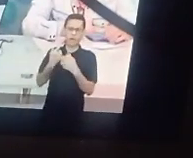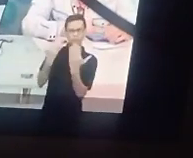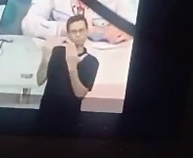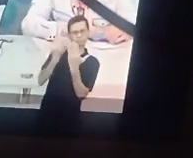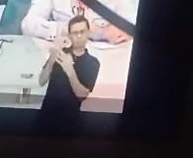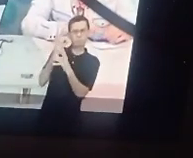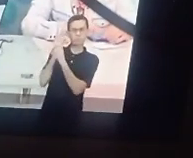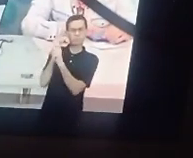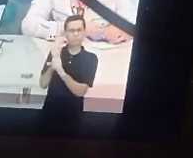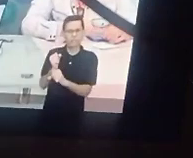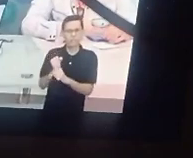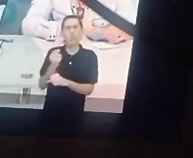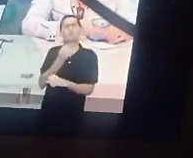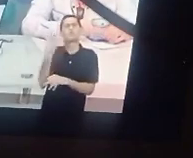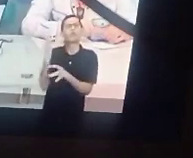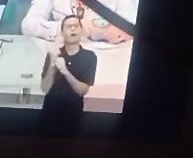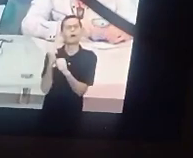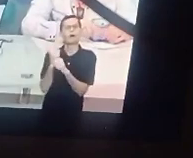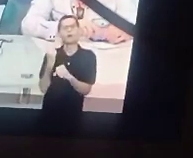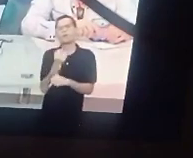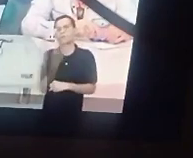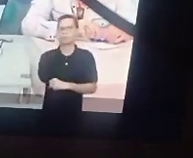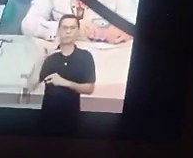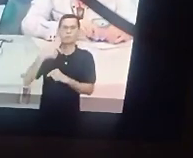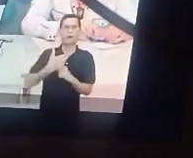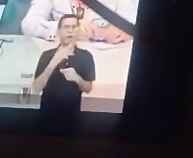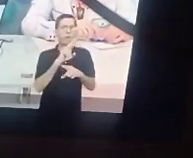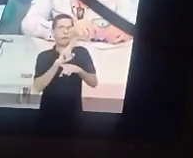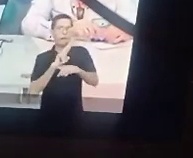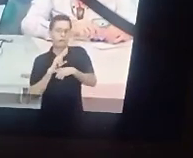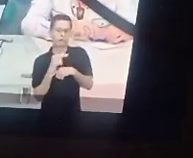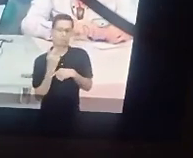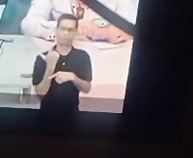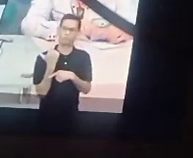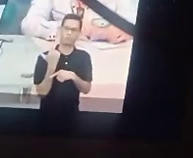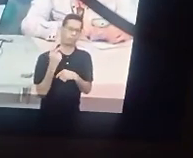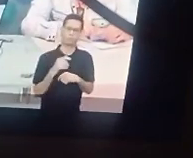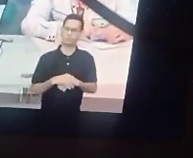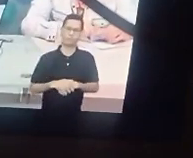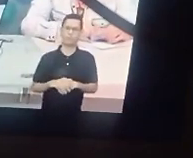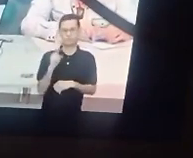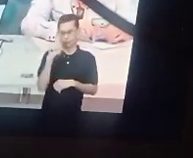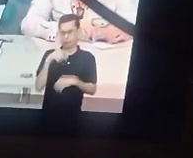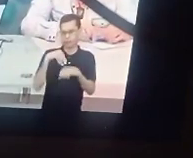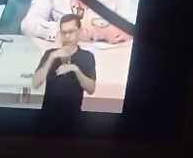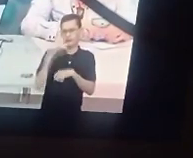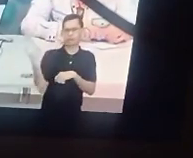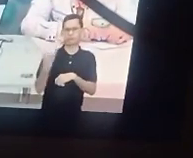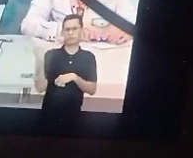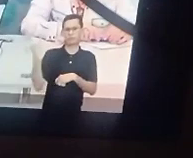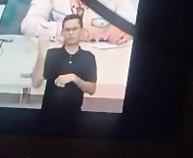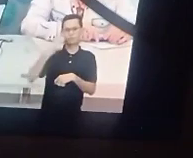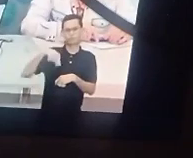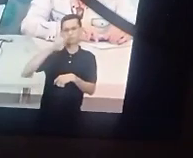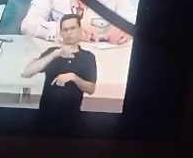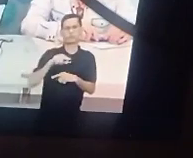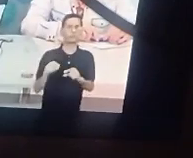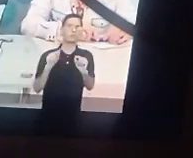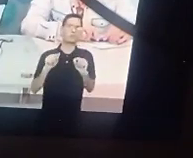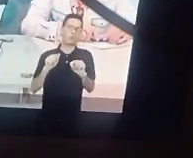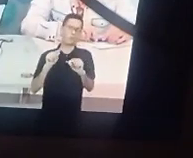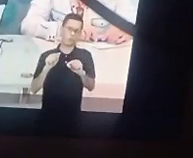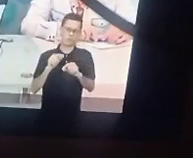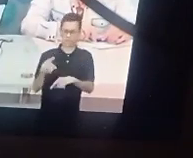que o sistema tenha gerado, não cabendo recurso extemporâneo, tá? Muito importante, então, que independente da condição